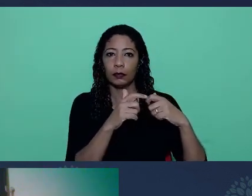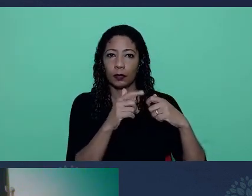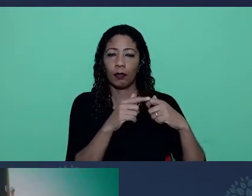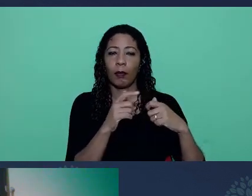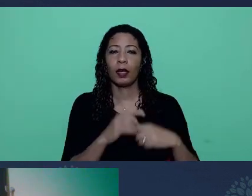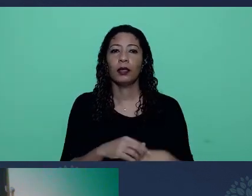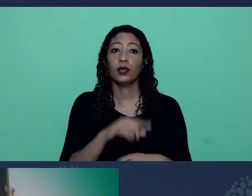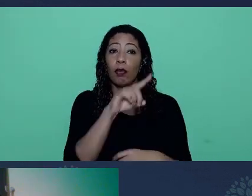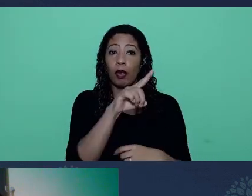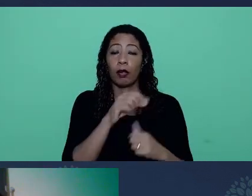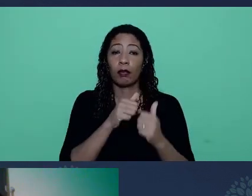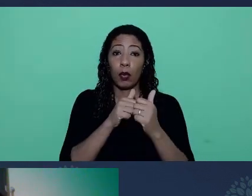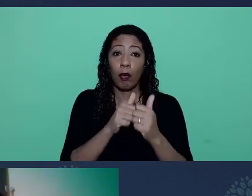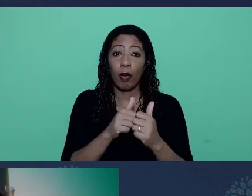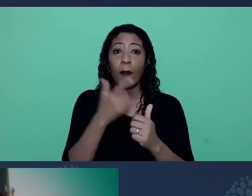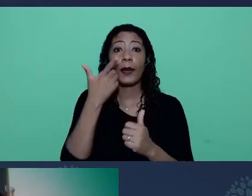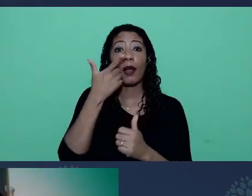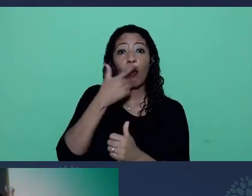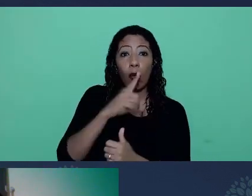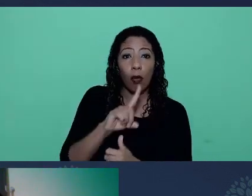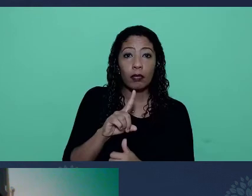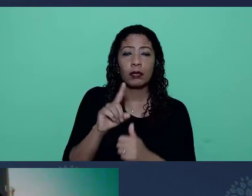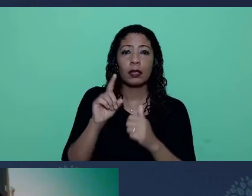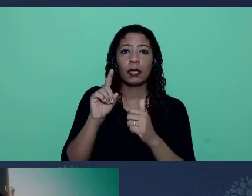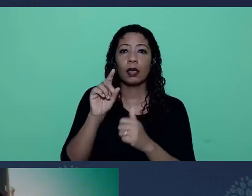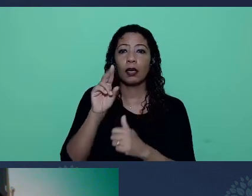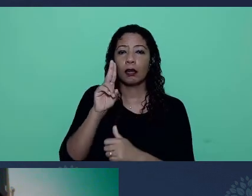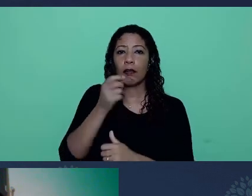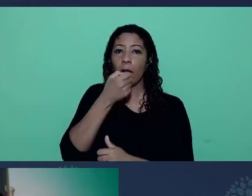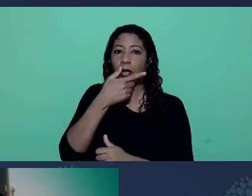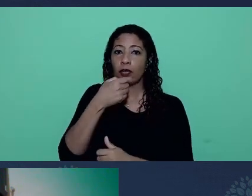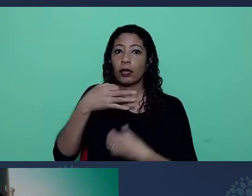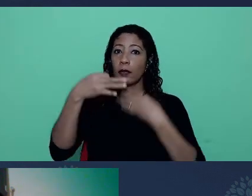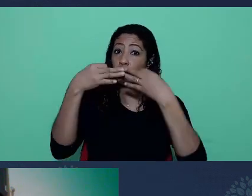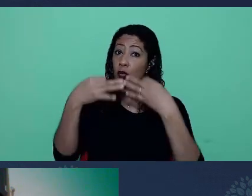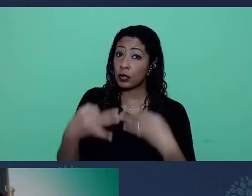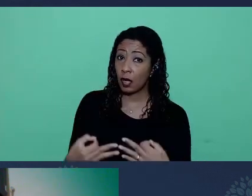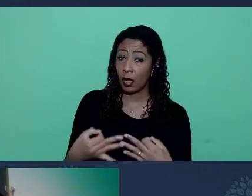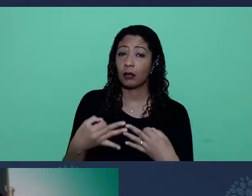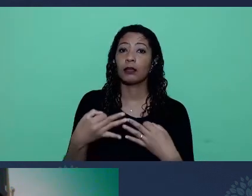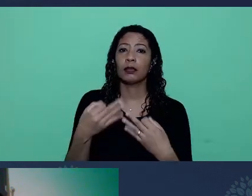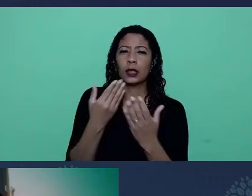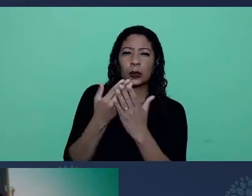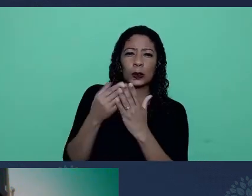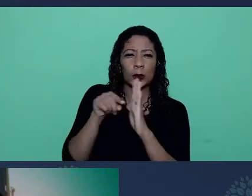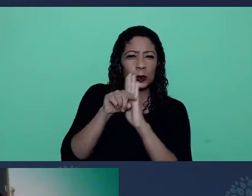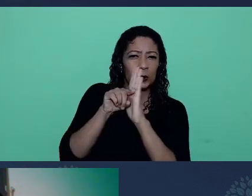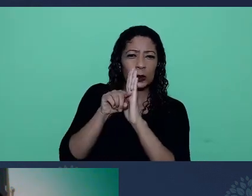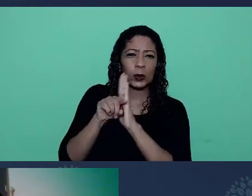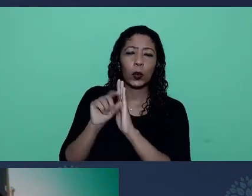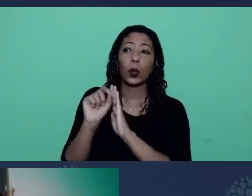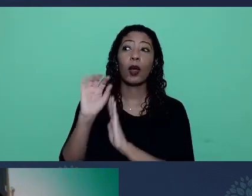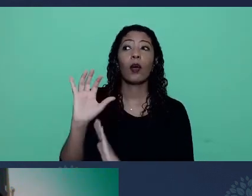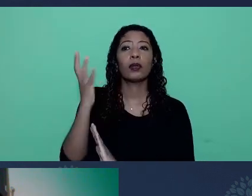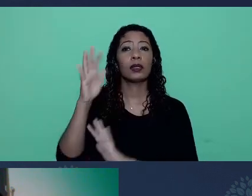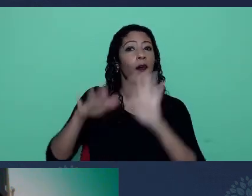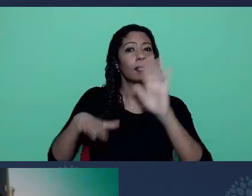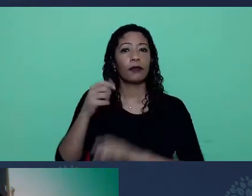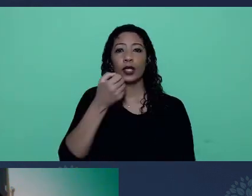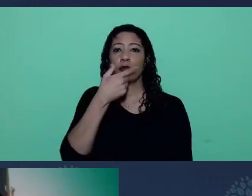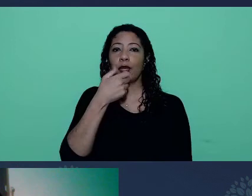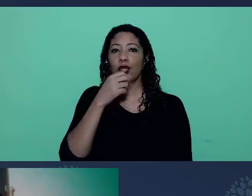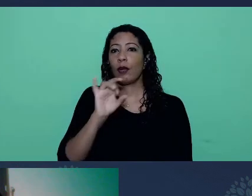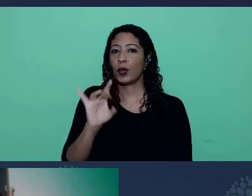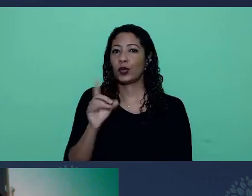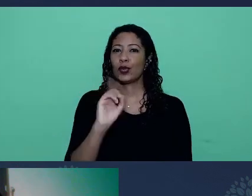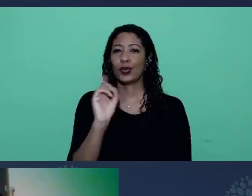acompanhando, para que ele acerte o medicamento, ou veja o que está acontecendo, que às vezes nem é só o medicamento, mas também